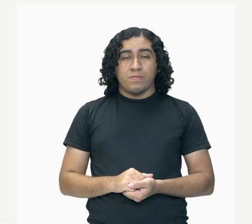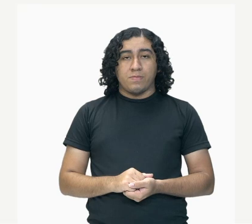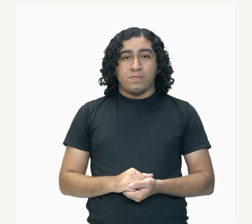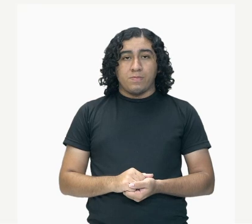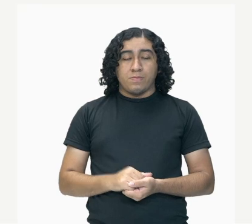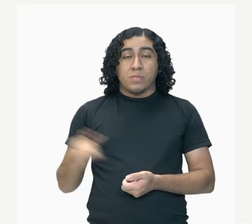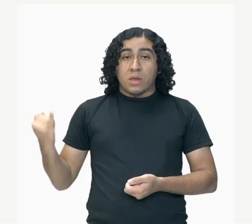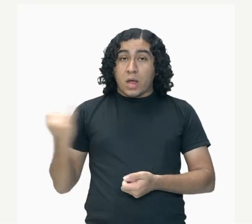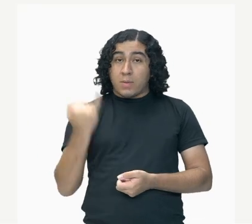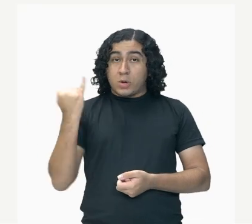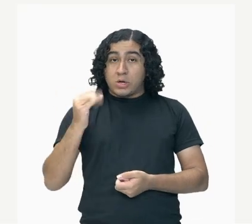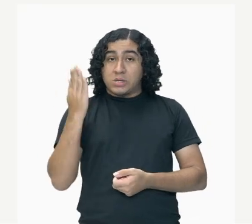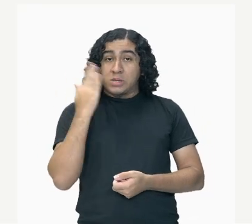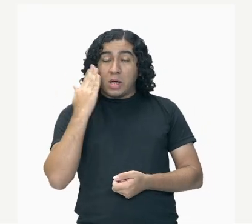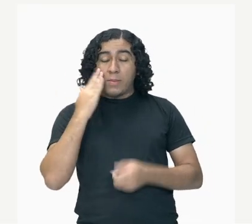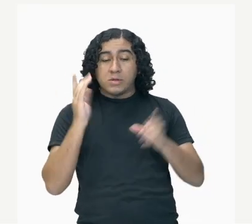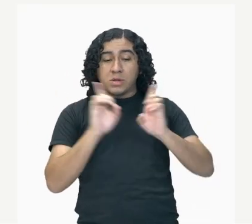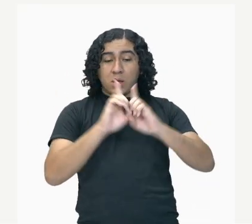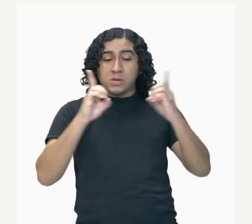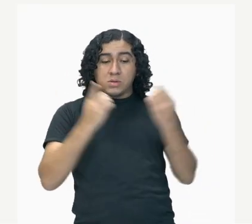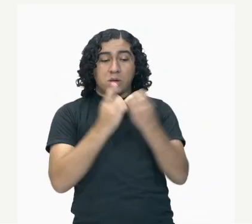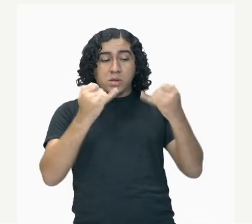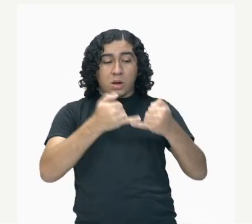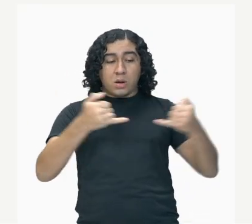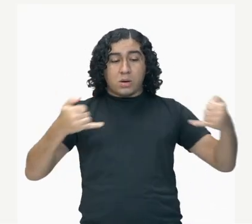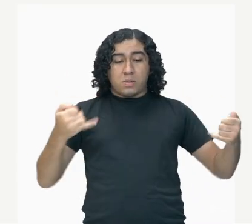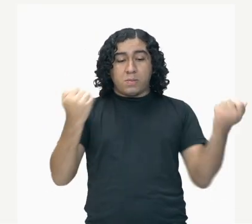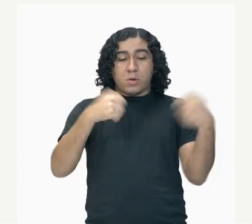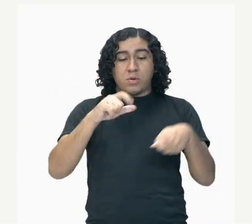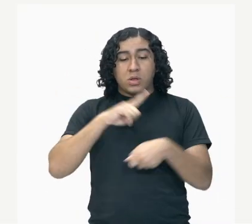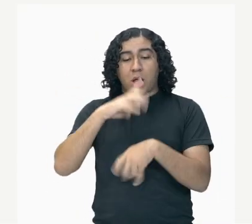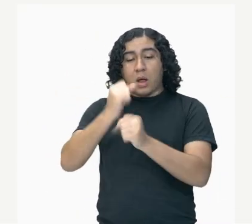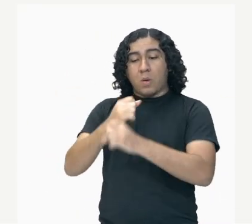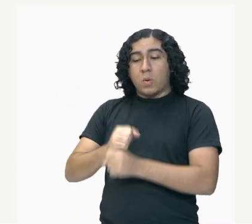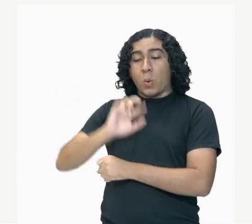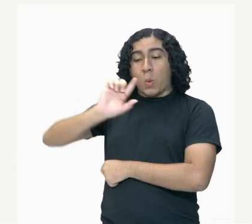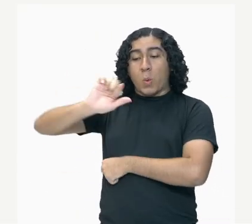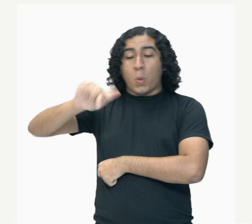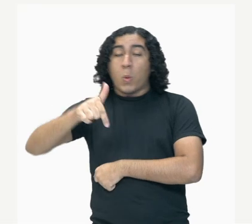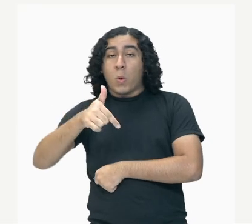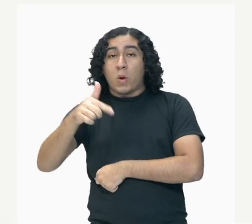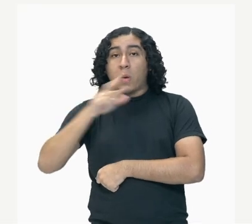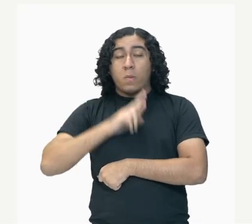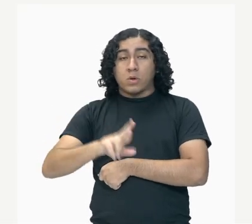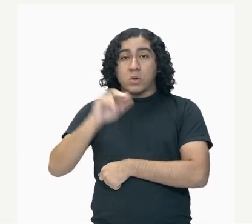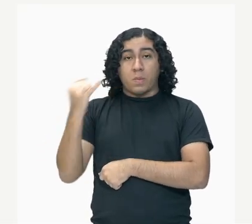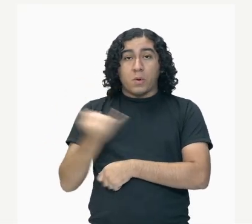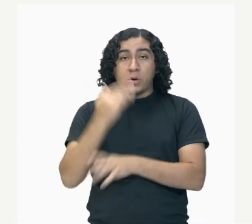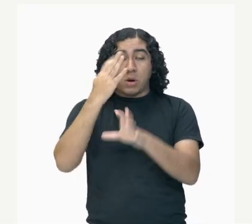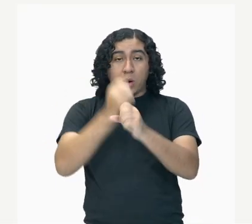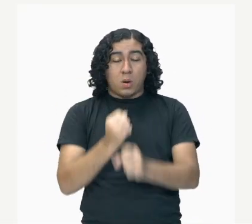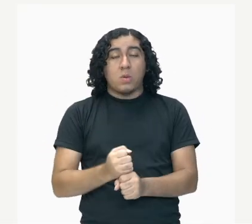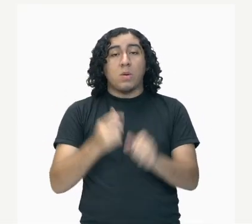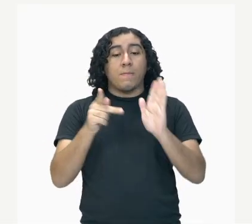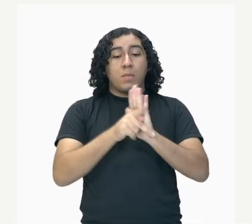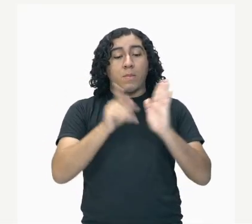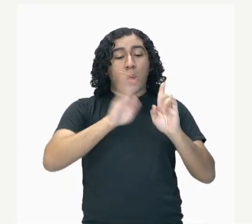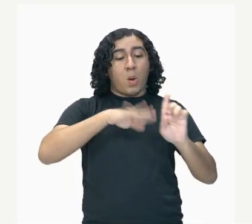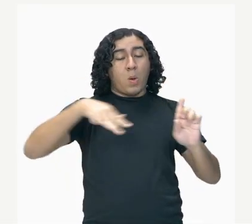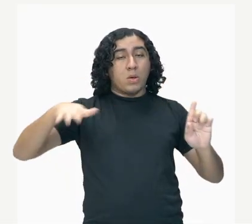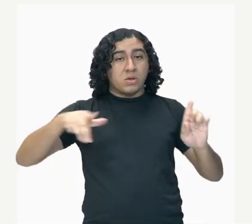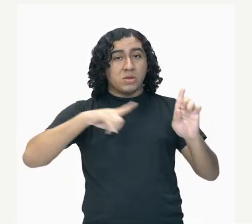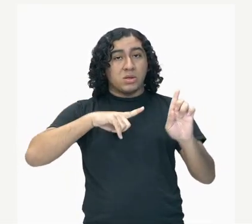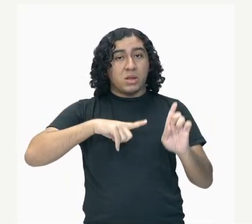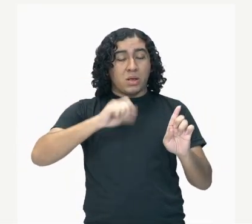a densidade linear para que eu possa definir uma outra grandeza importante das ondas que se que se